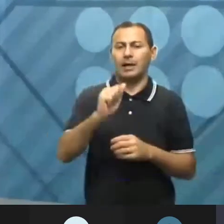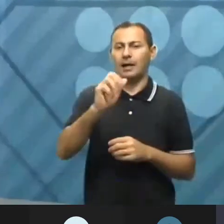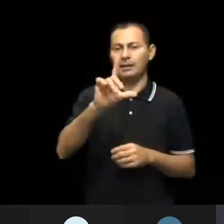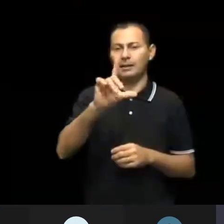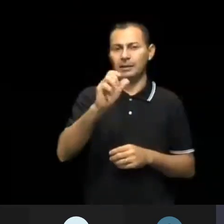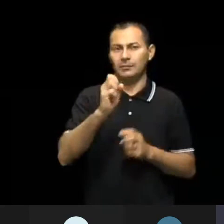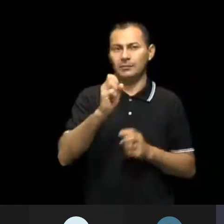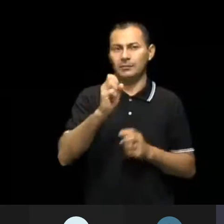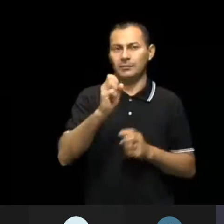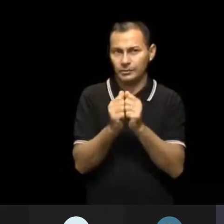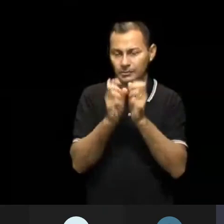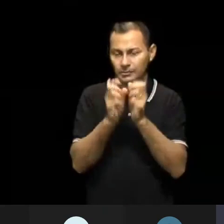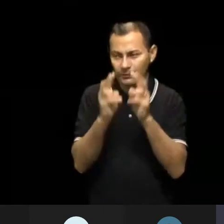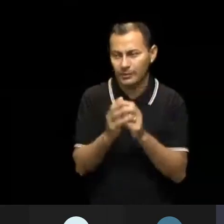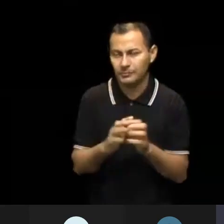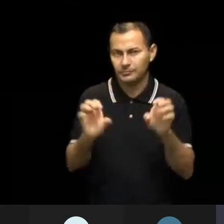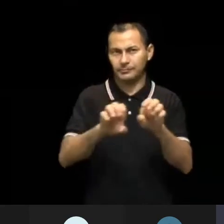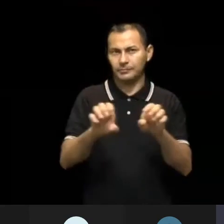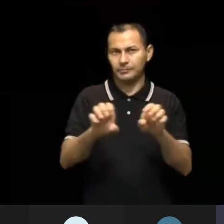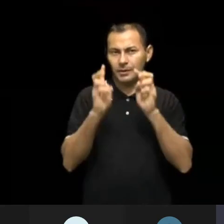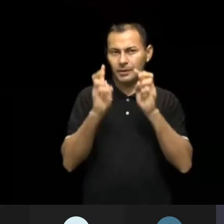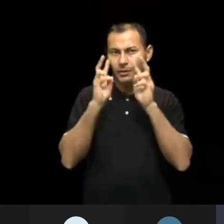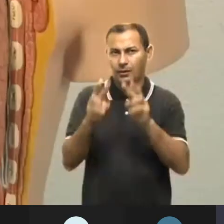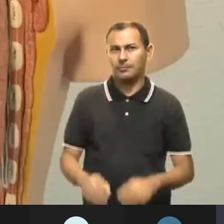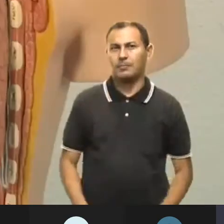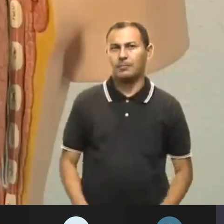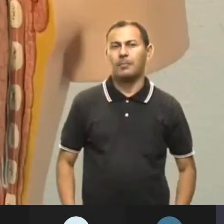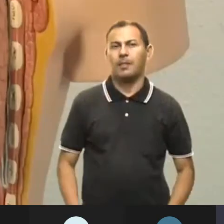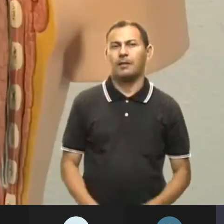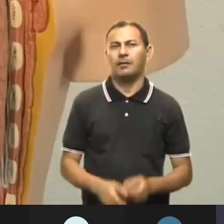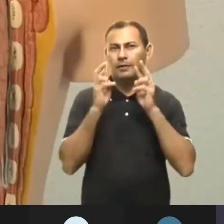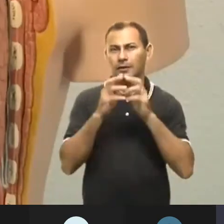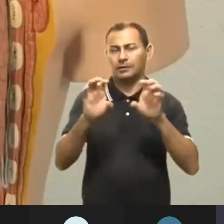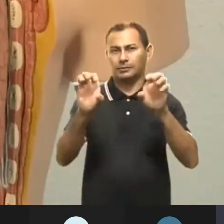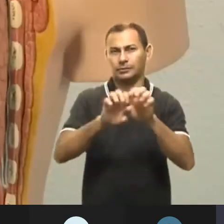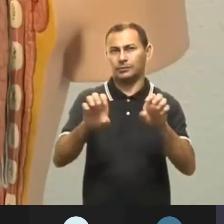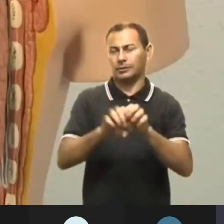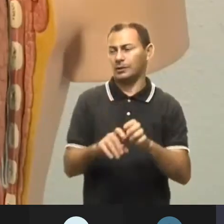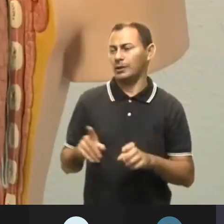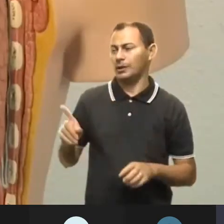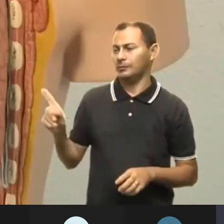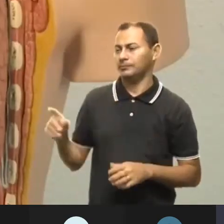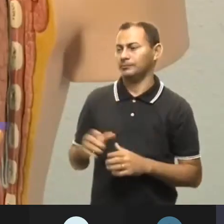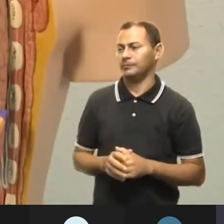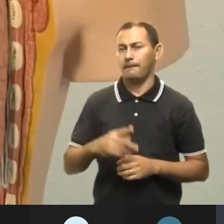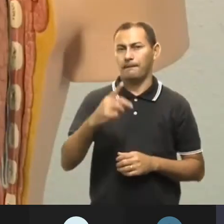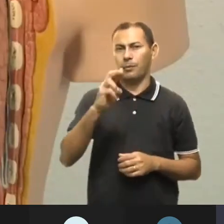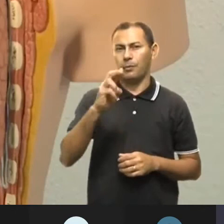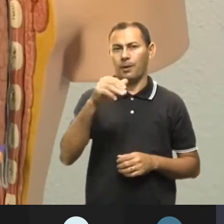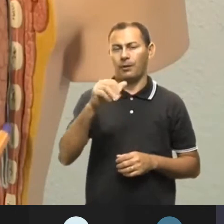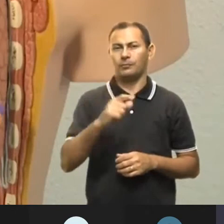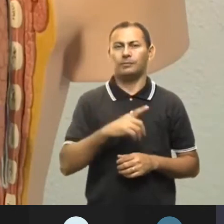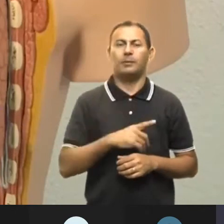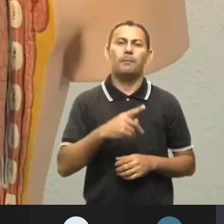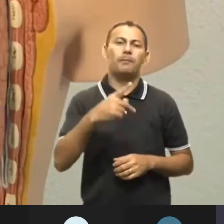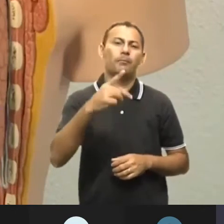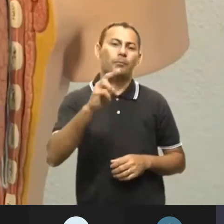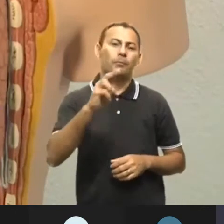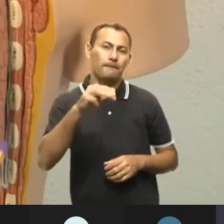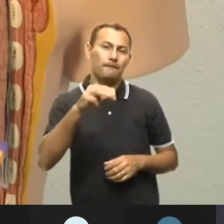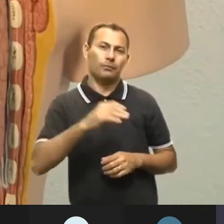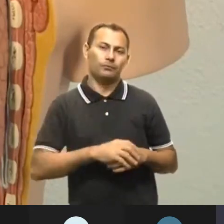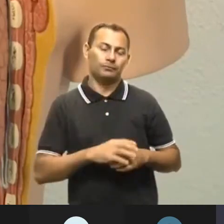Atlas, juntos, né, identificando as estruturas. Vamos lá, então, identificar as estruturas aí dos pulmões. Aí nós temos o